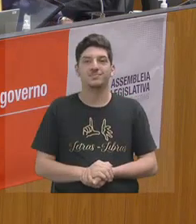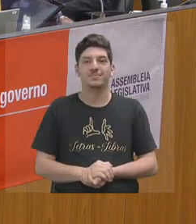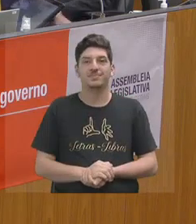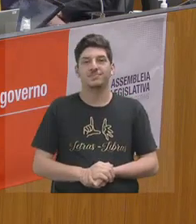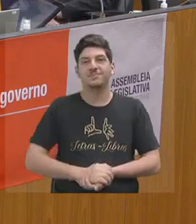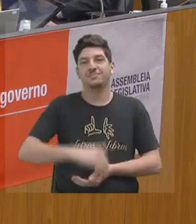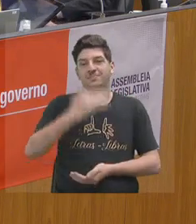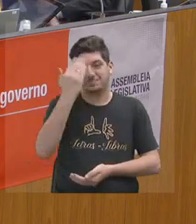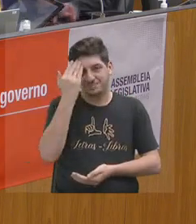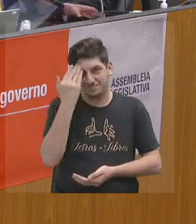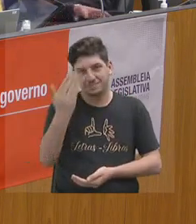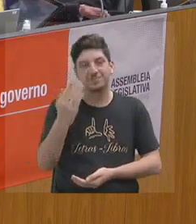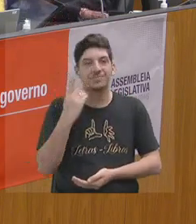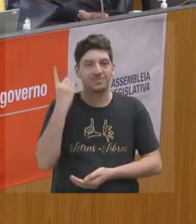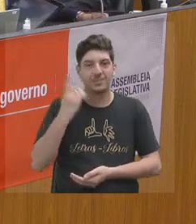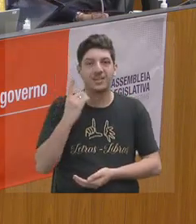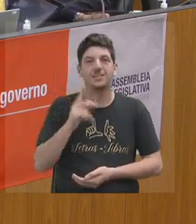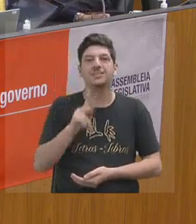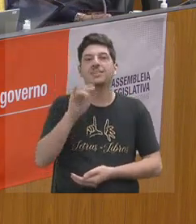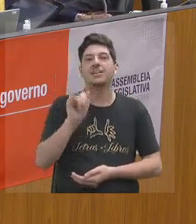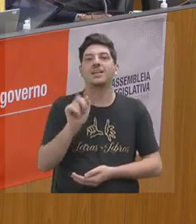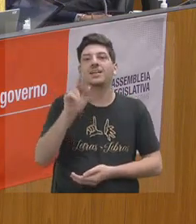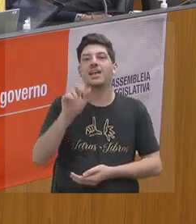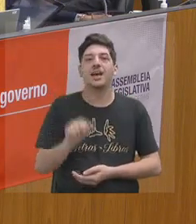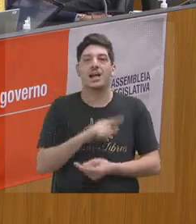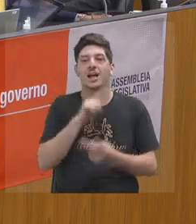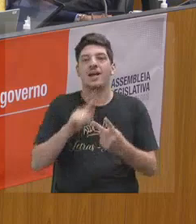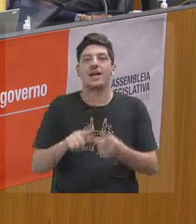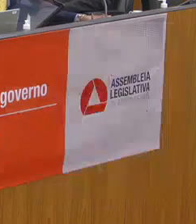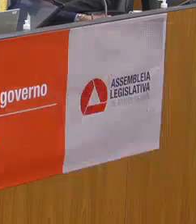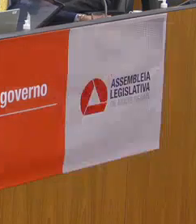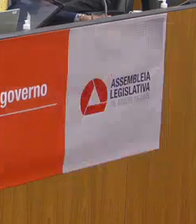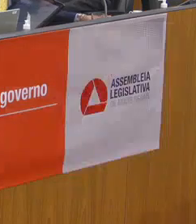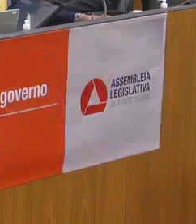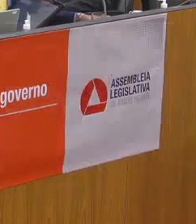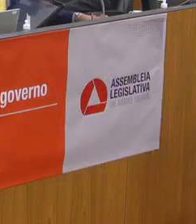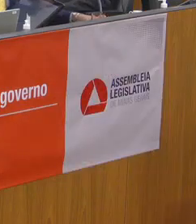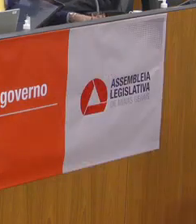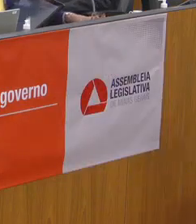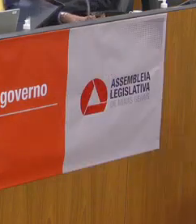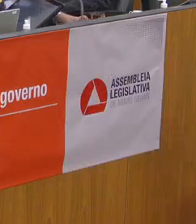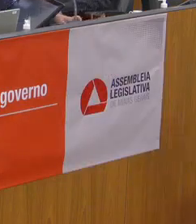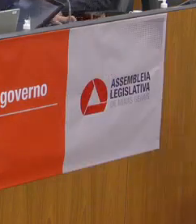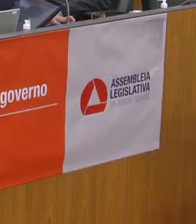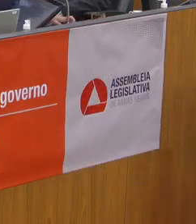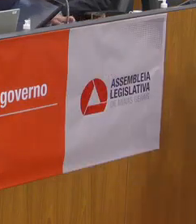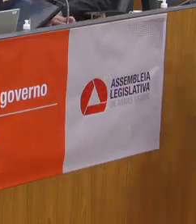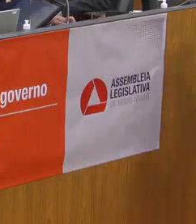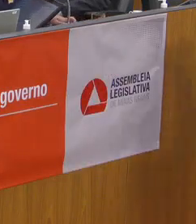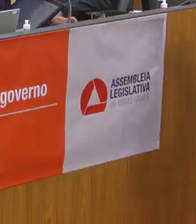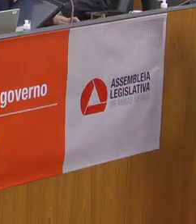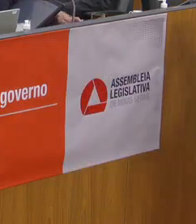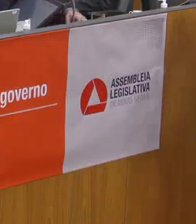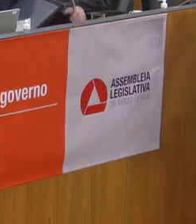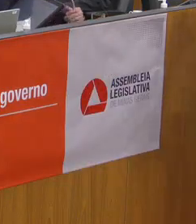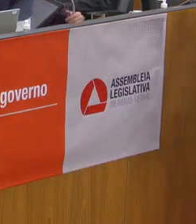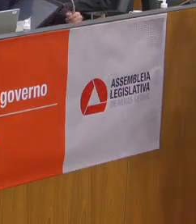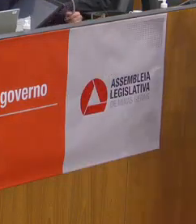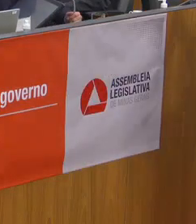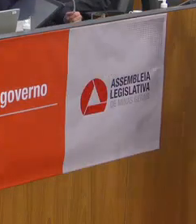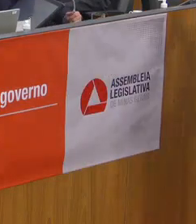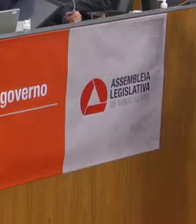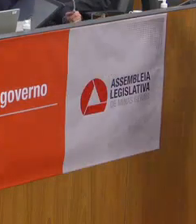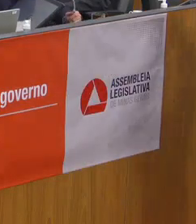Obrigada, deputada Kiara Biondini, obrigado, Gustavo, passo a palavra ao deputado Zela Viola. Boa